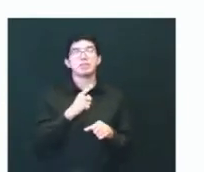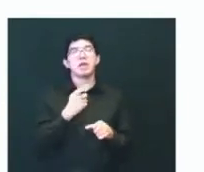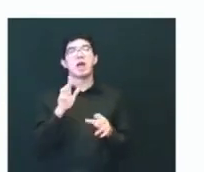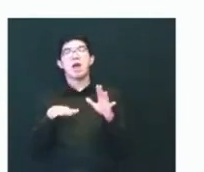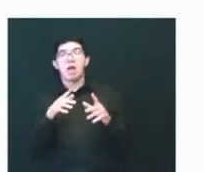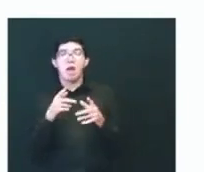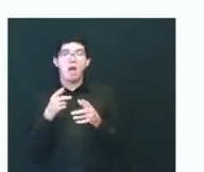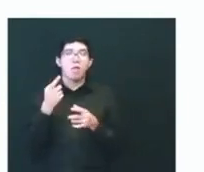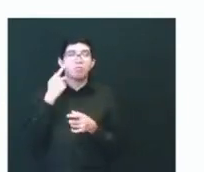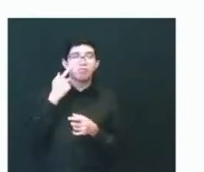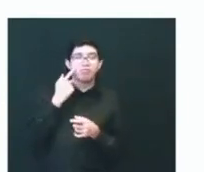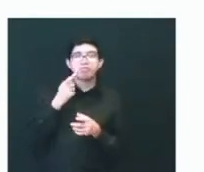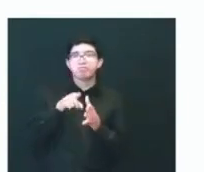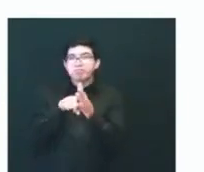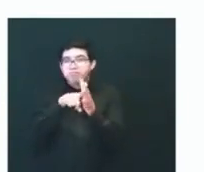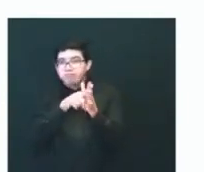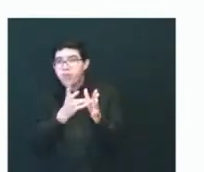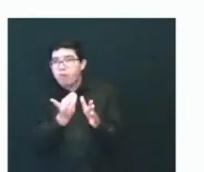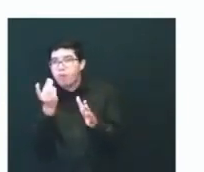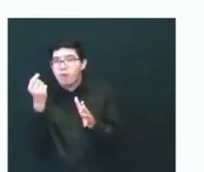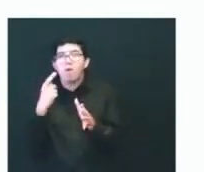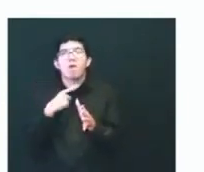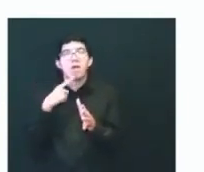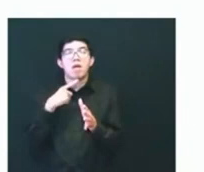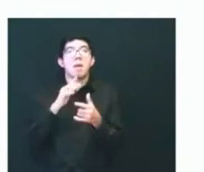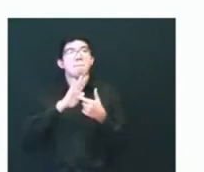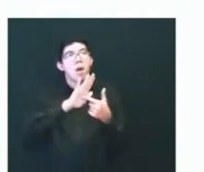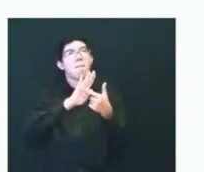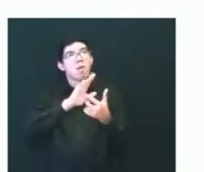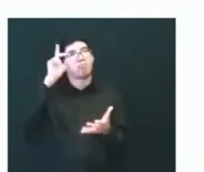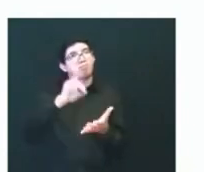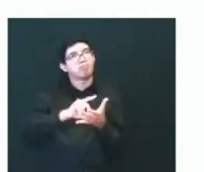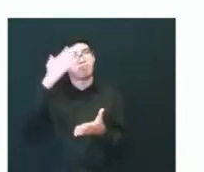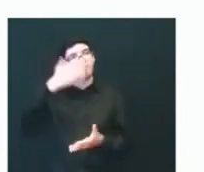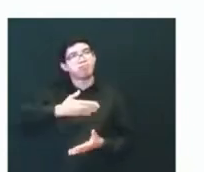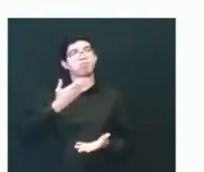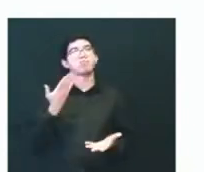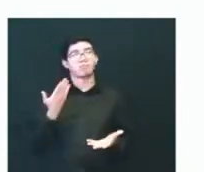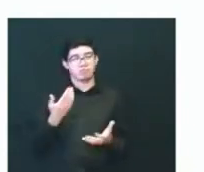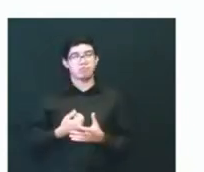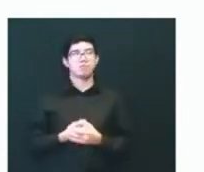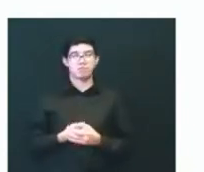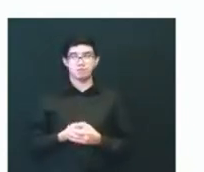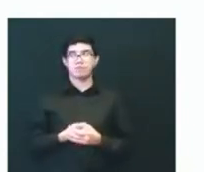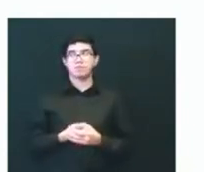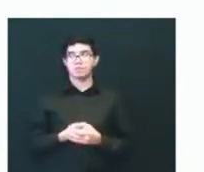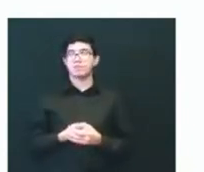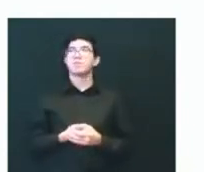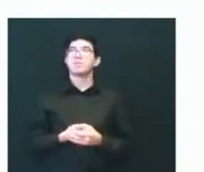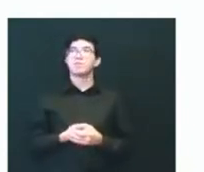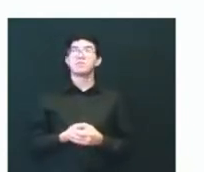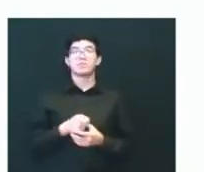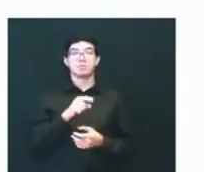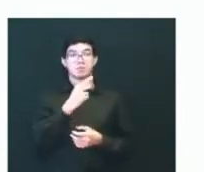controle, estudos de grandes amostras, que a gente pode afirmar com precisão que estado